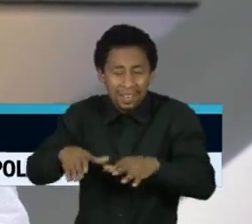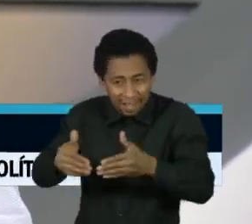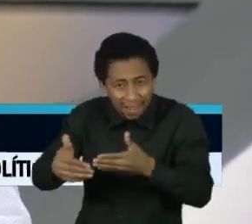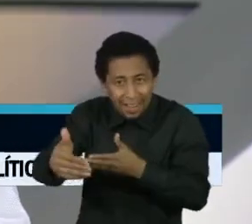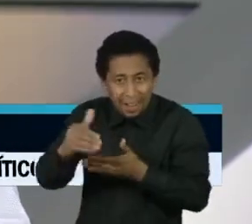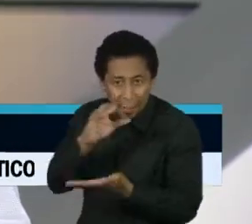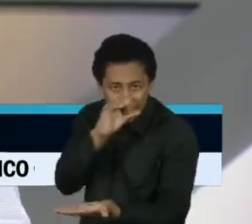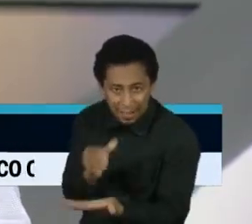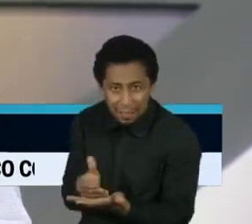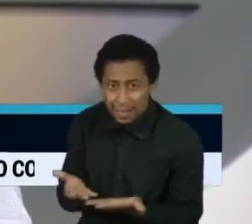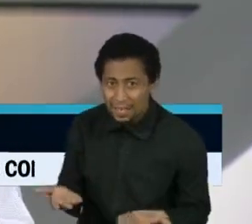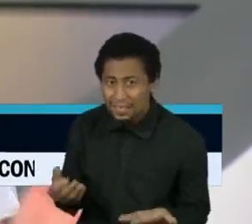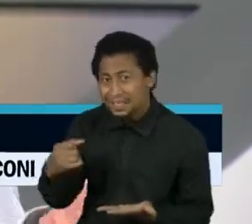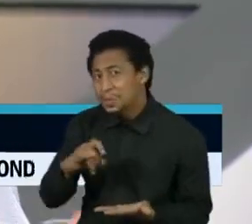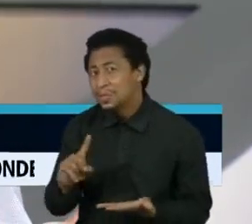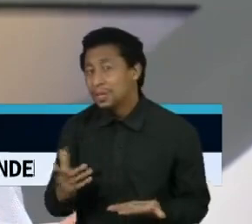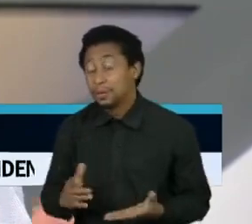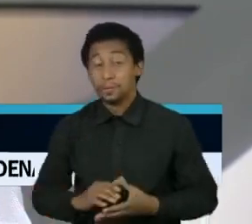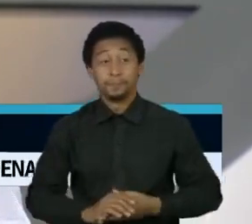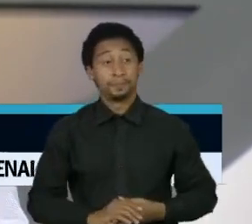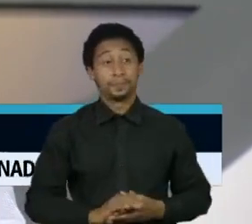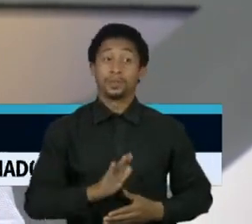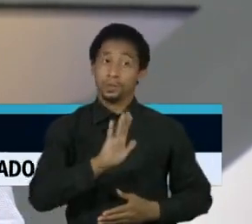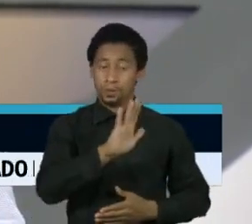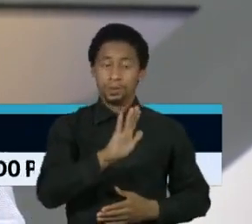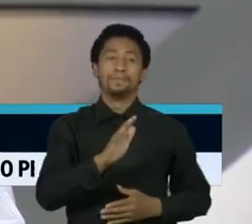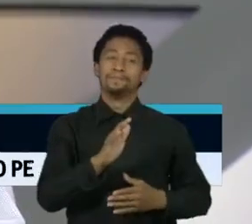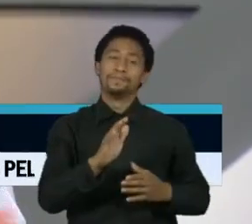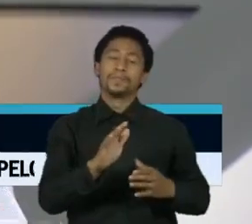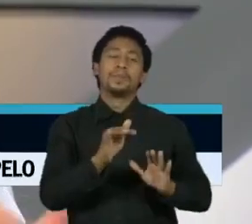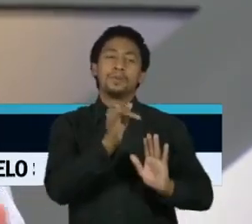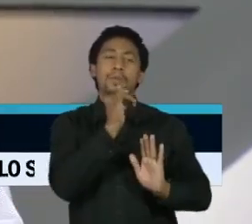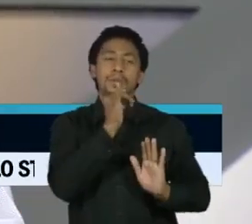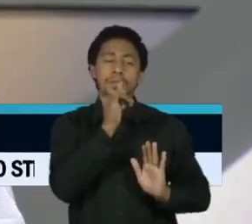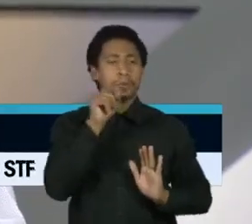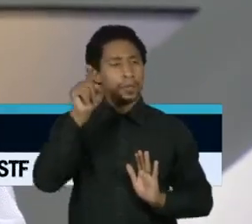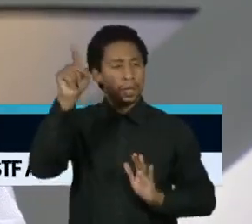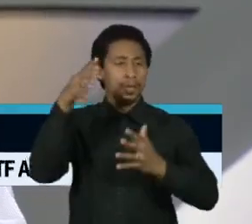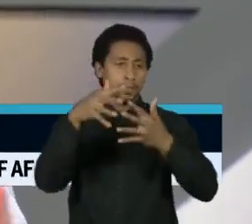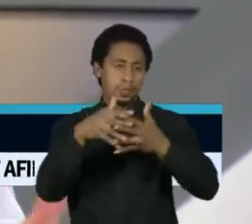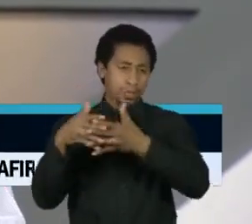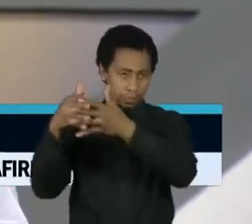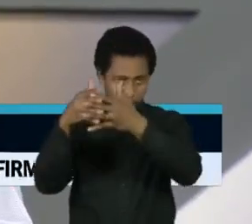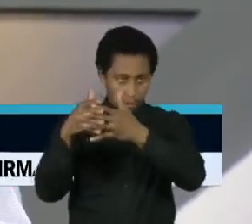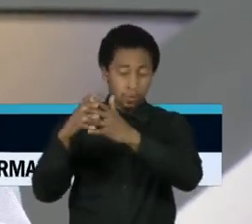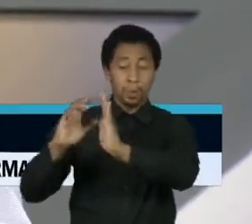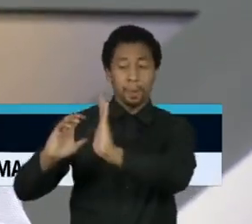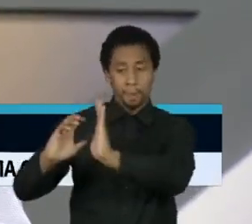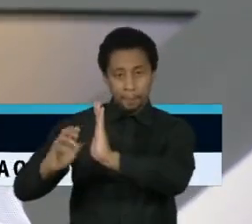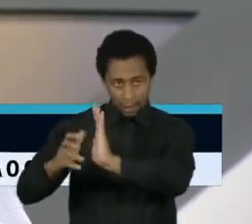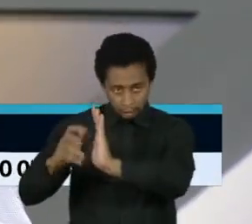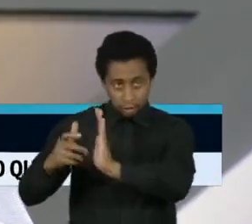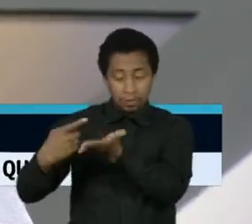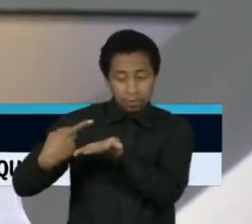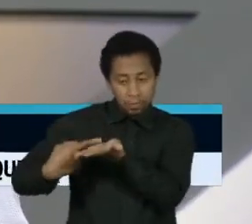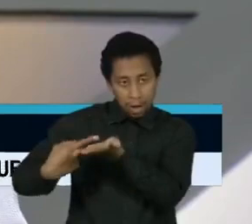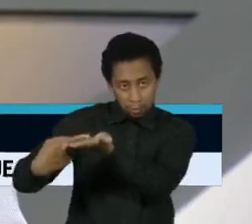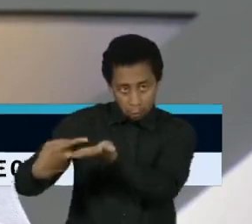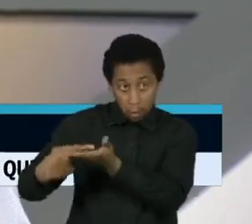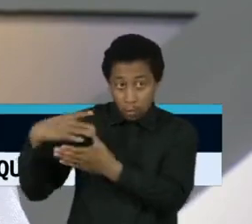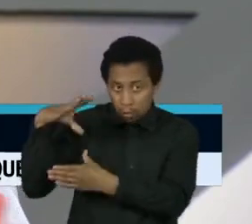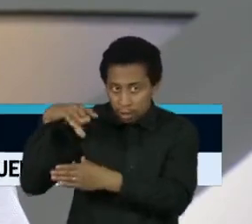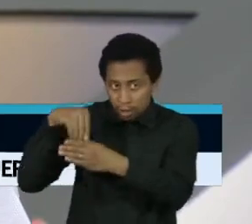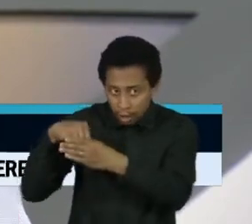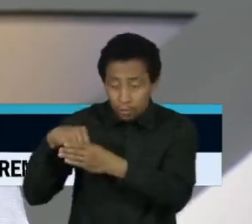O processo, quer dizer, nos Estados Unidos, por exemplo, quando você tem uma prévia interna, você fortalece o partido. Aqui no